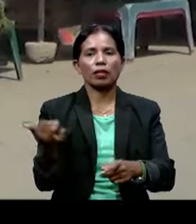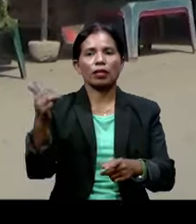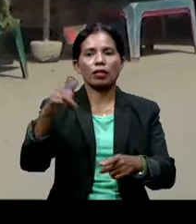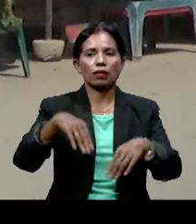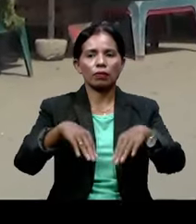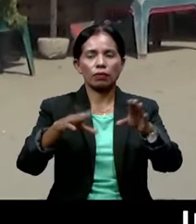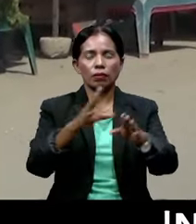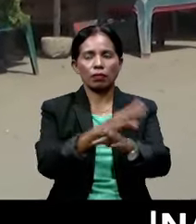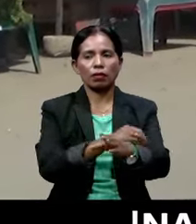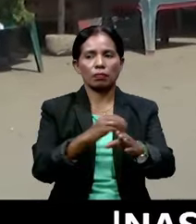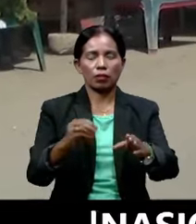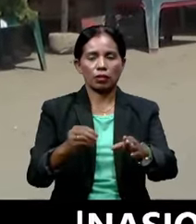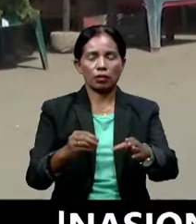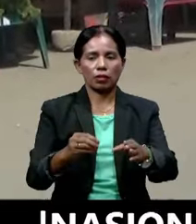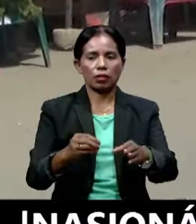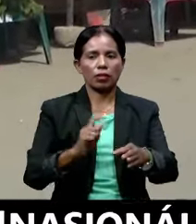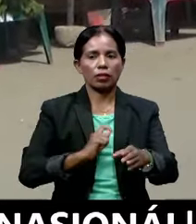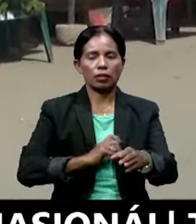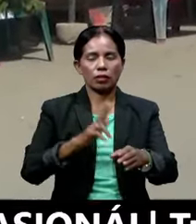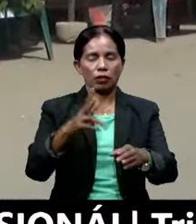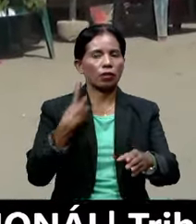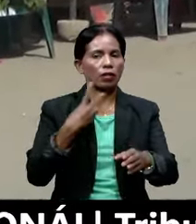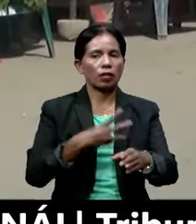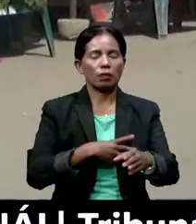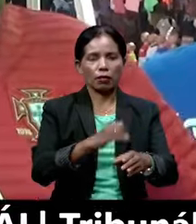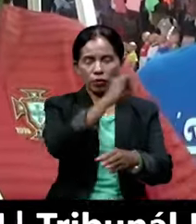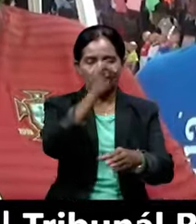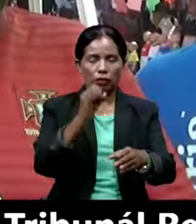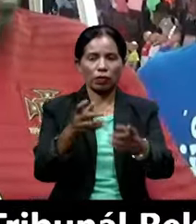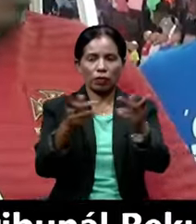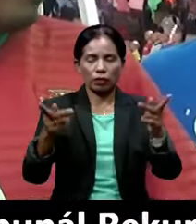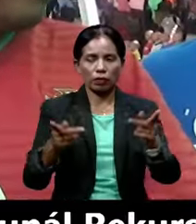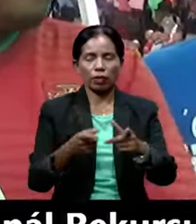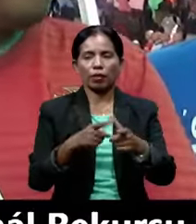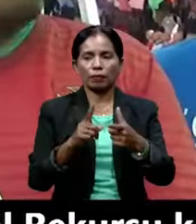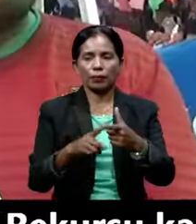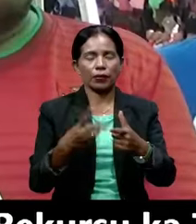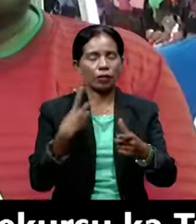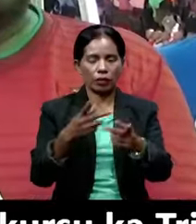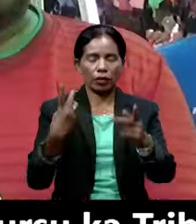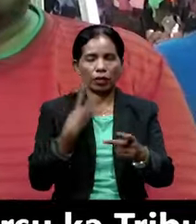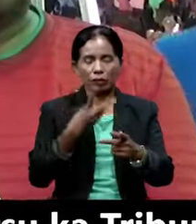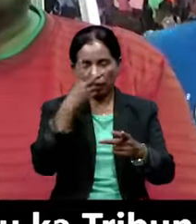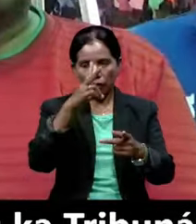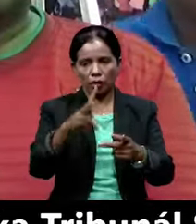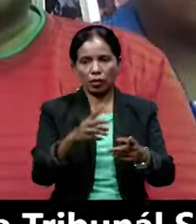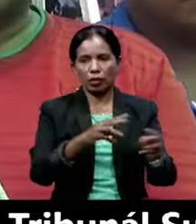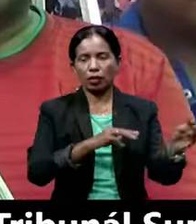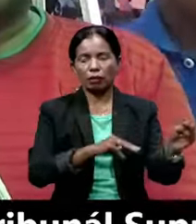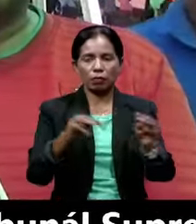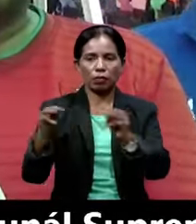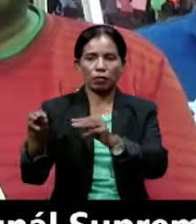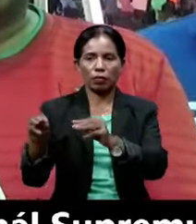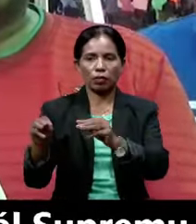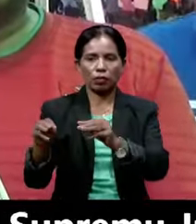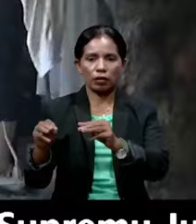farm criminal está estudando. Nemos, a minha indefica na parte, parte na minha área, provisoriamente, a minha segunda será tudo muito